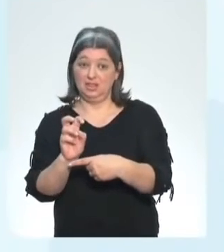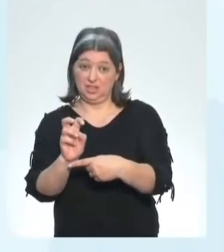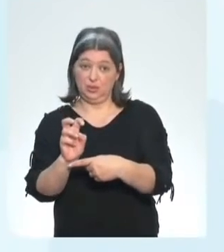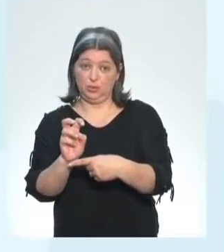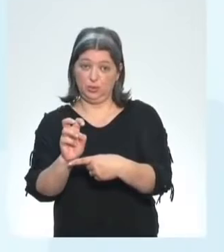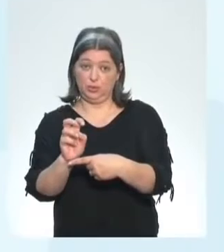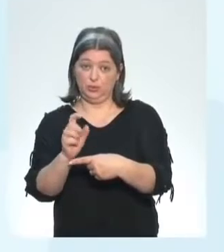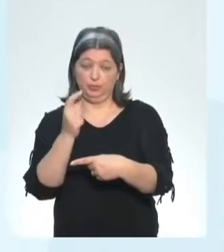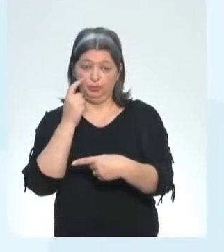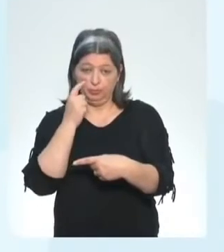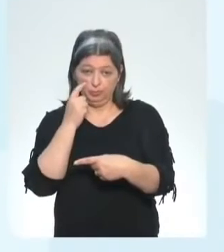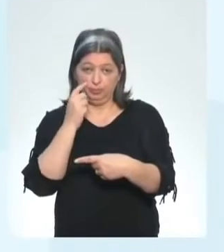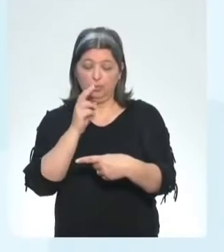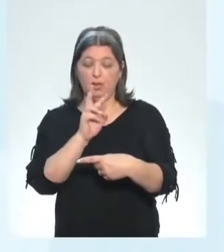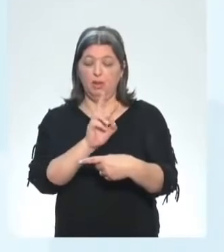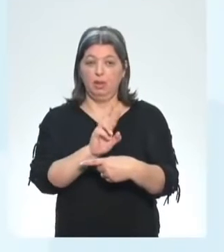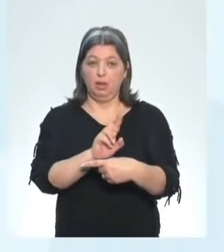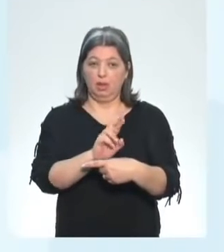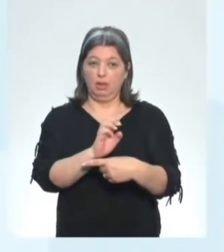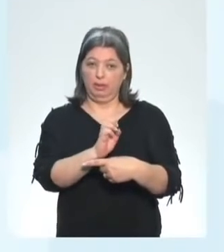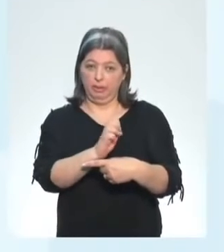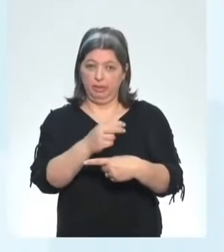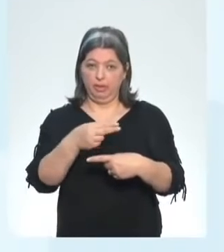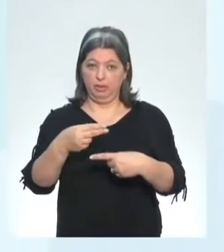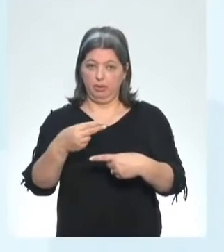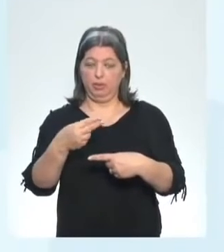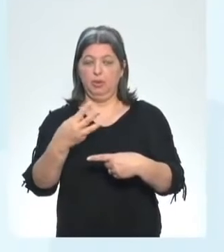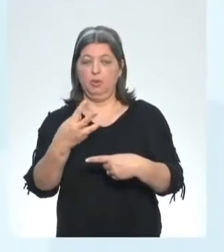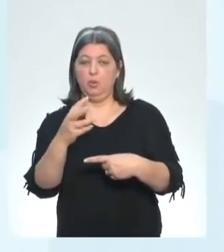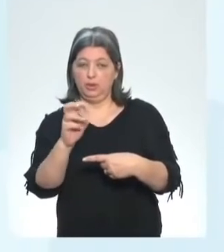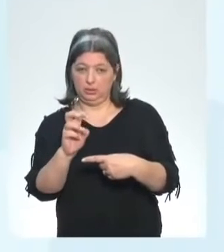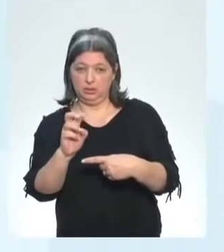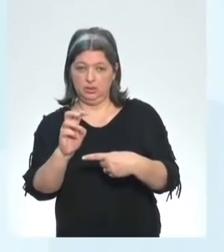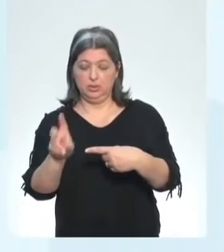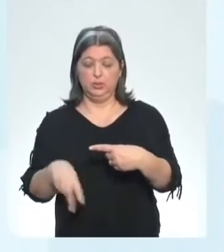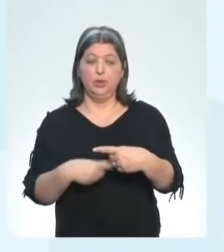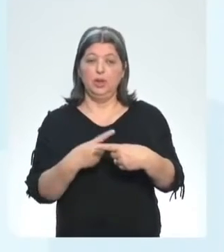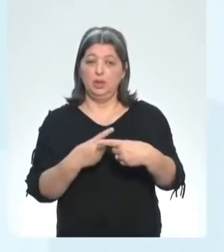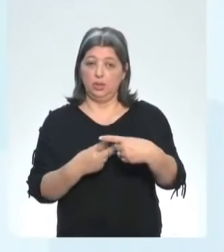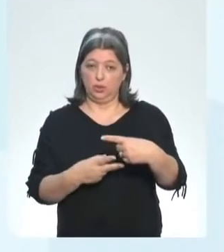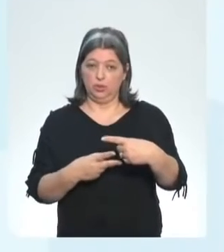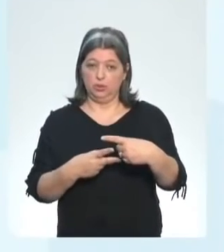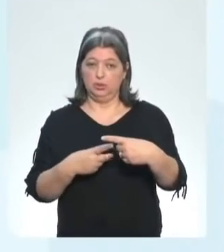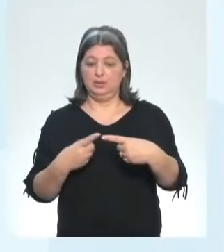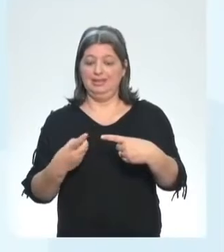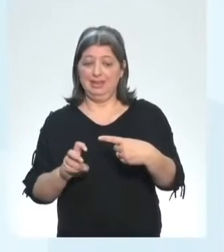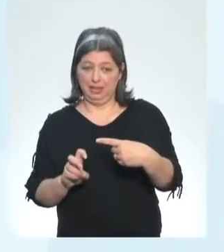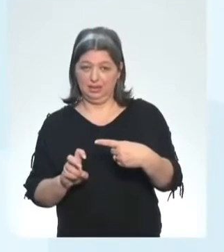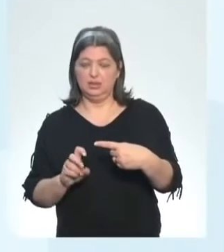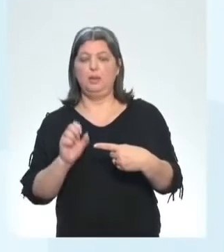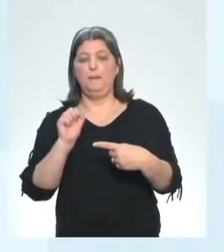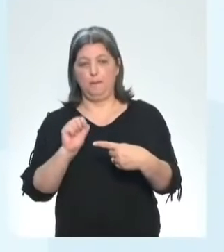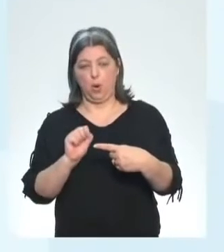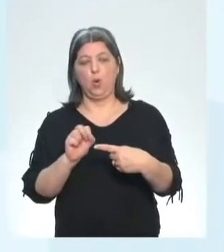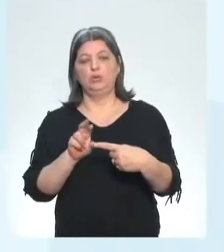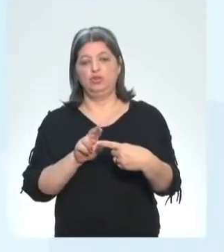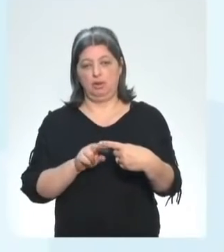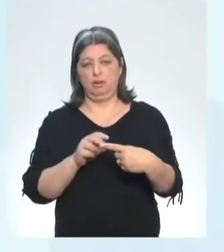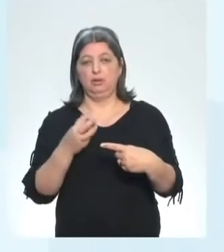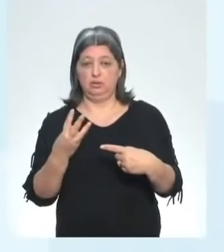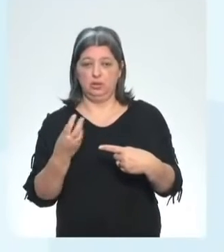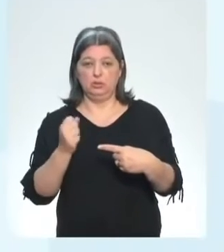lá, RE está para 12, assim que 45 está para 15. E aí você pode fazer a regra de 3, né?